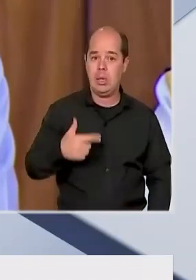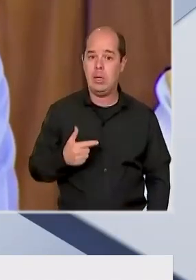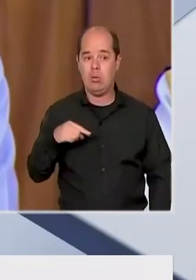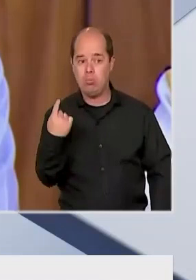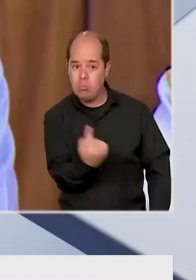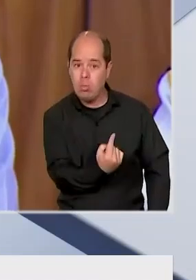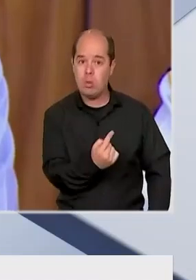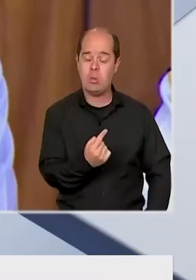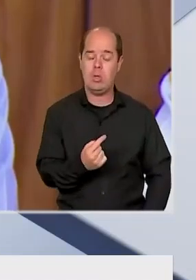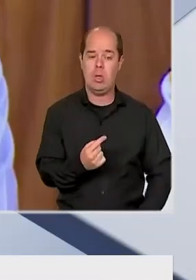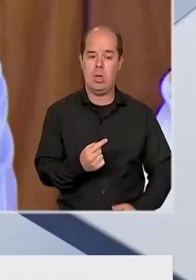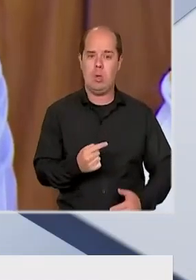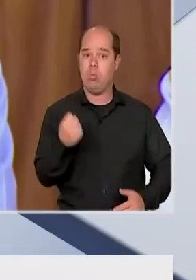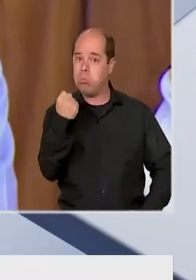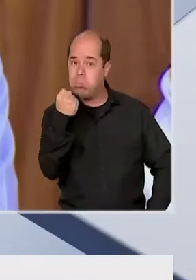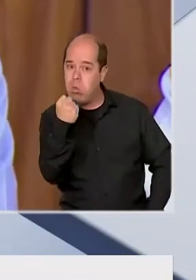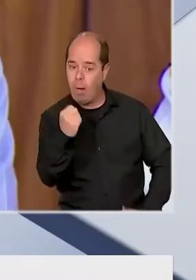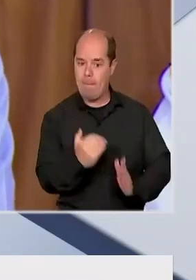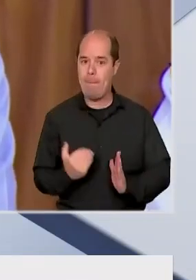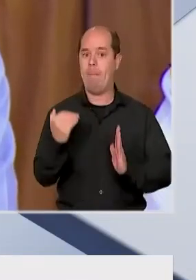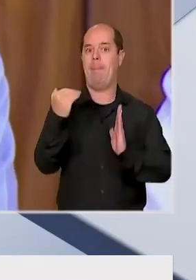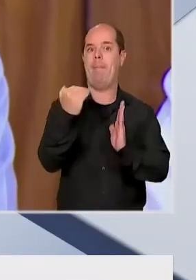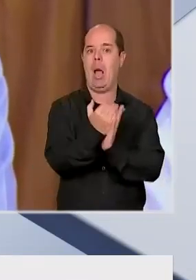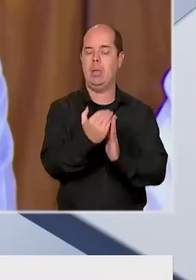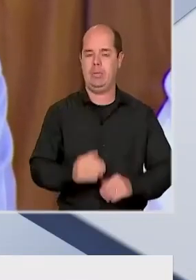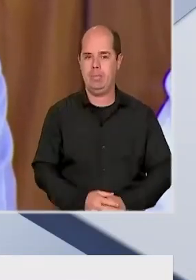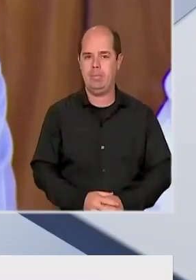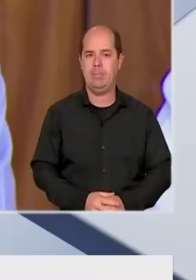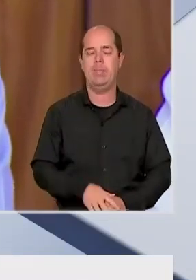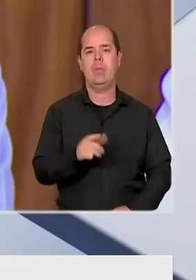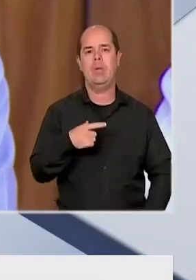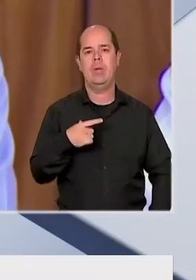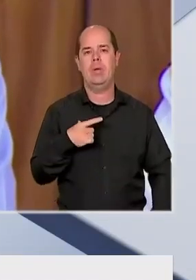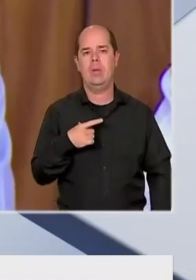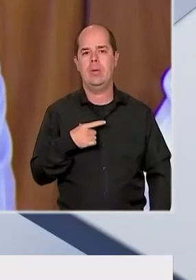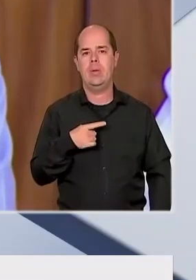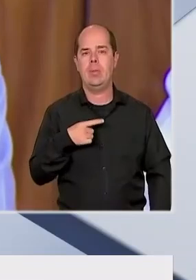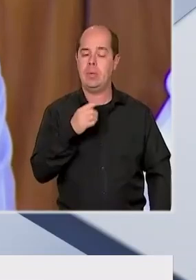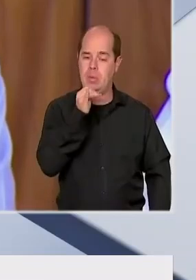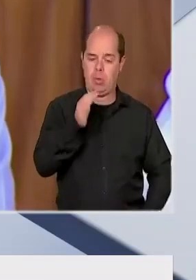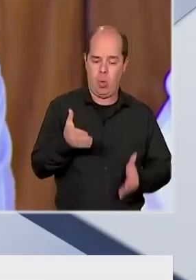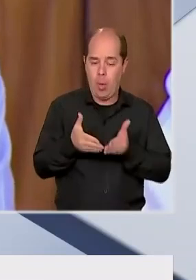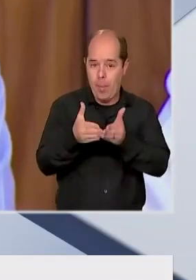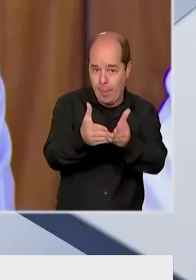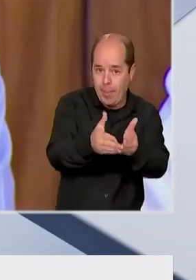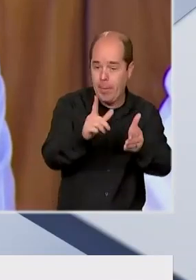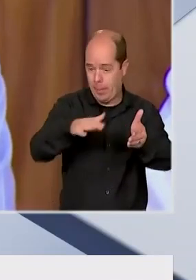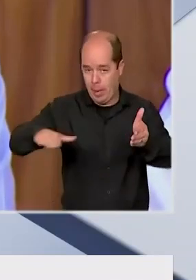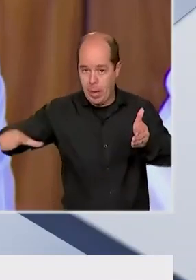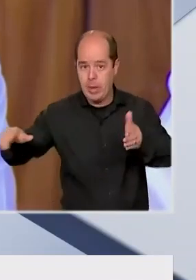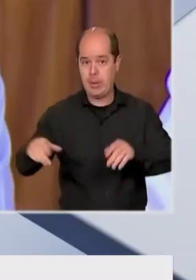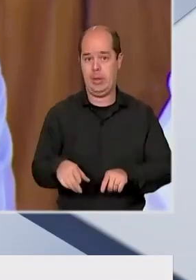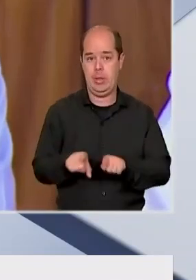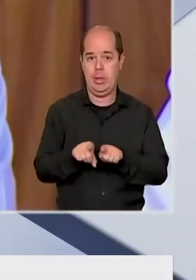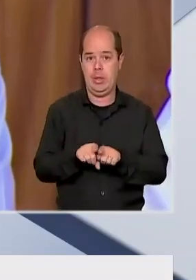avalia então agora essas medidas que já foram esclarecidas pelo Ministro da Justiça e Segurança Pública FL Dino bom os